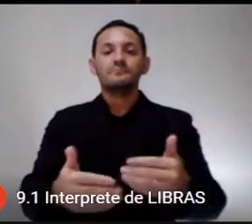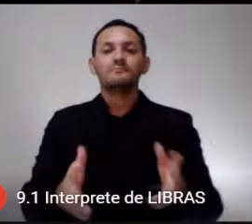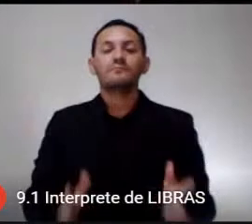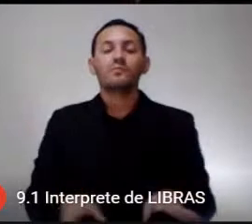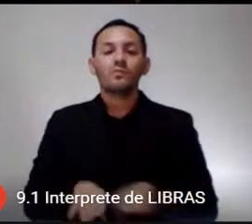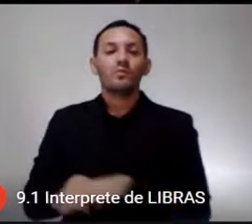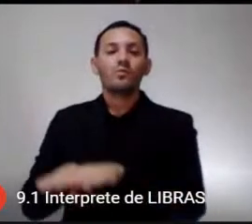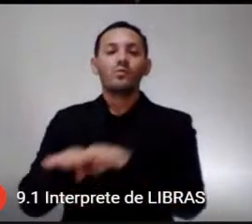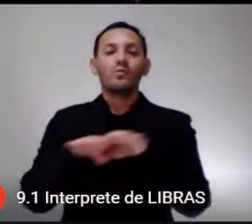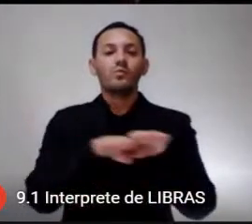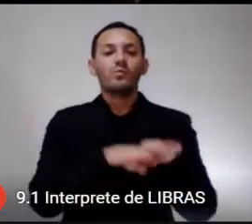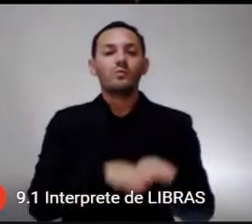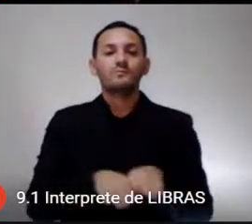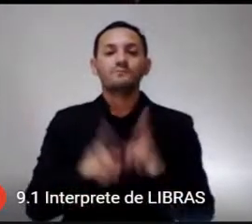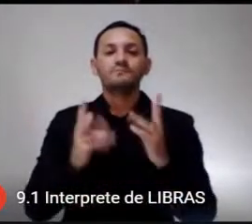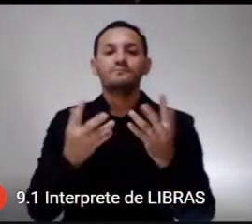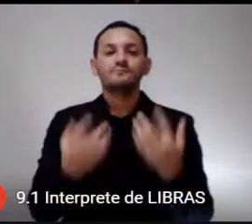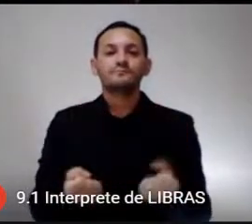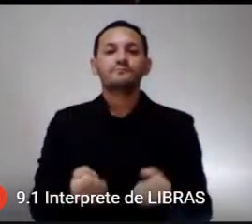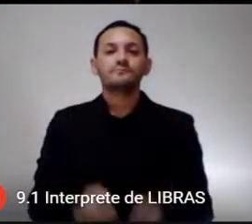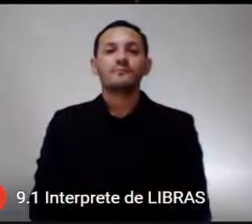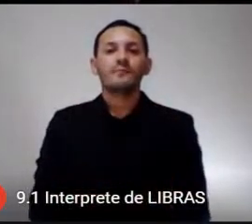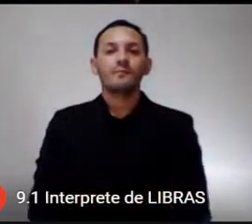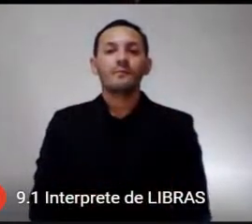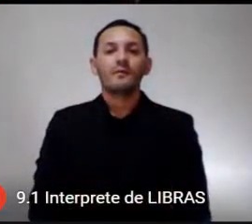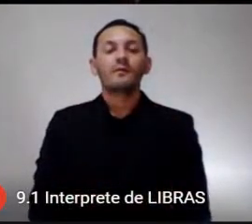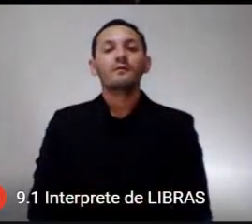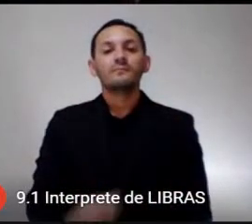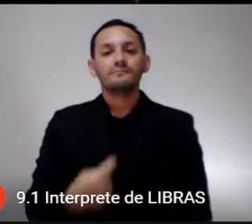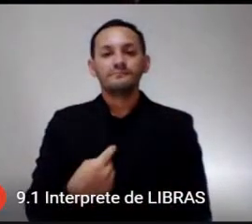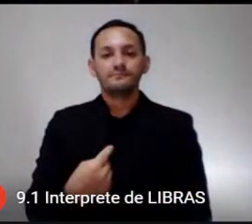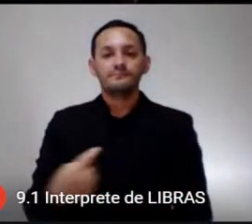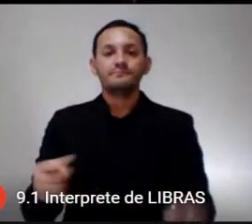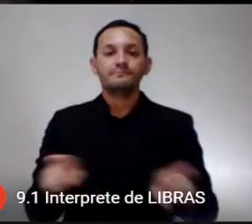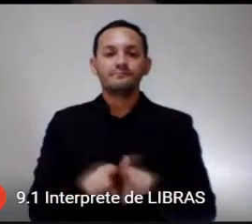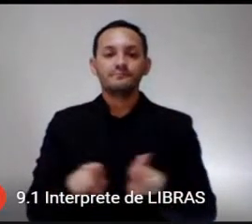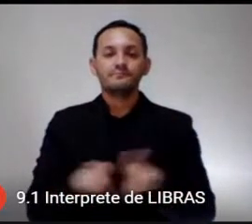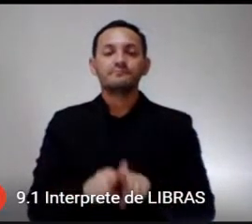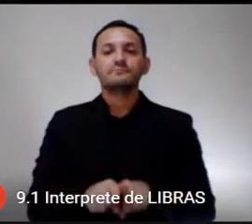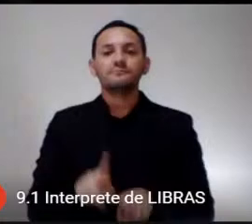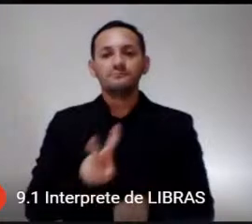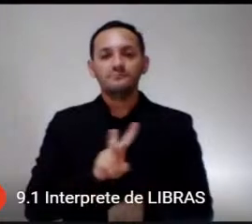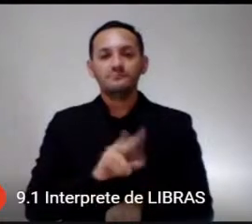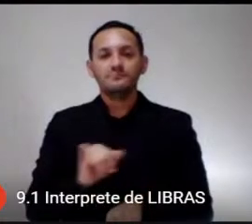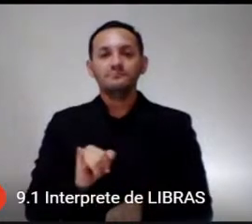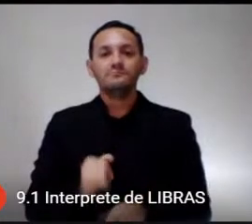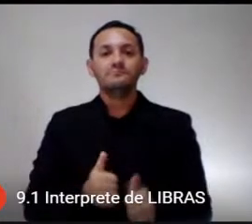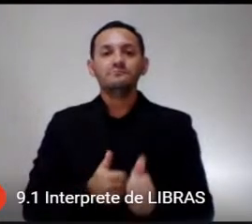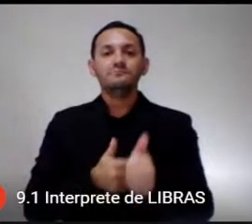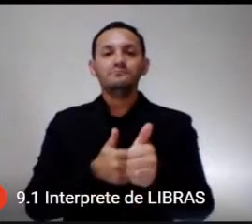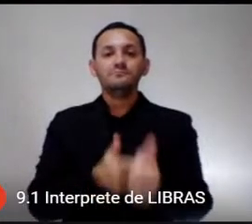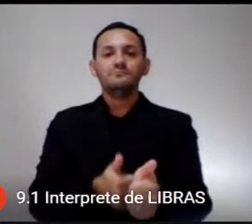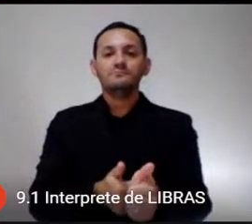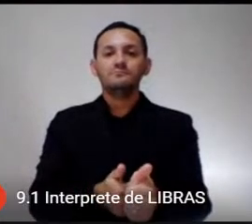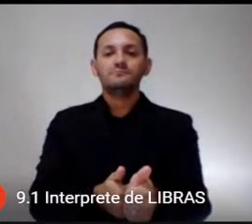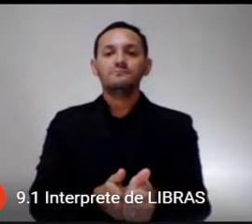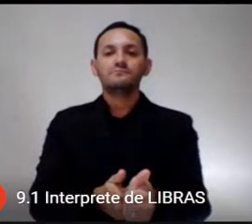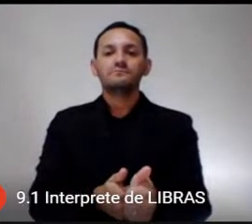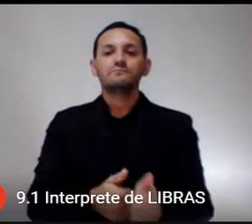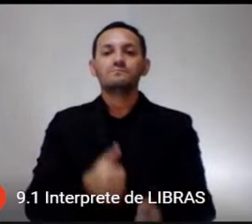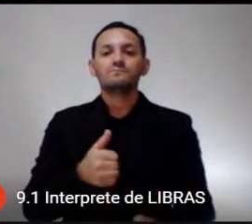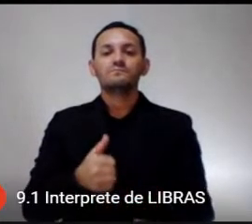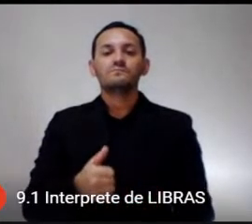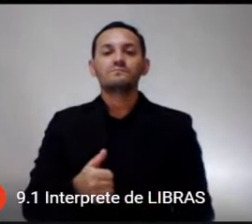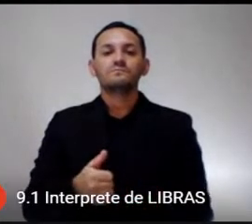unânime. Então, eu vou seguir o precedente da casa, com a data vênia do doutor Rony Clay, não sei